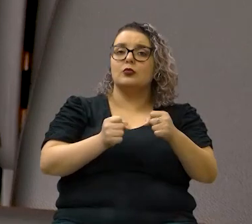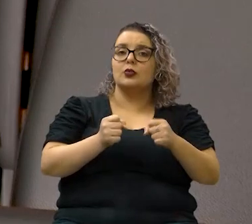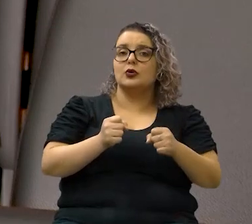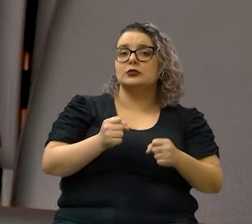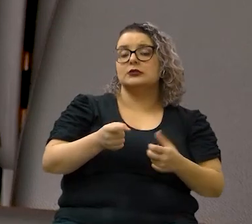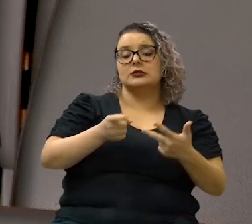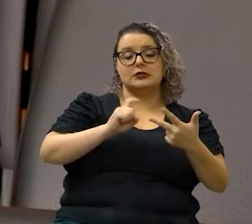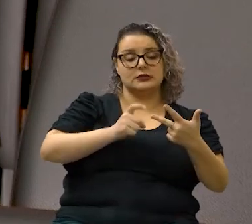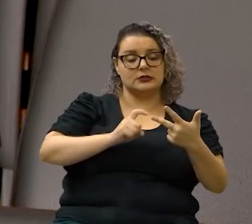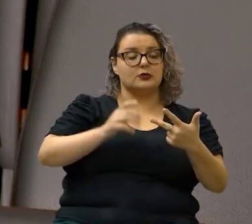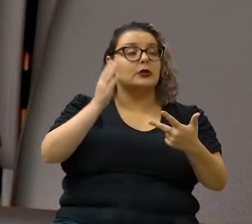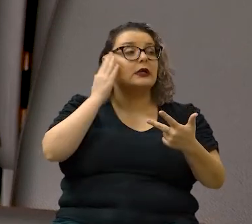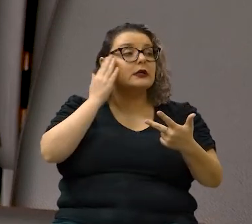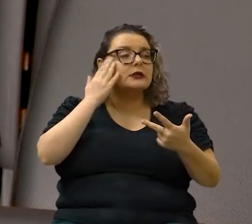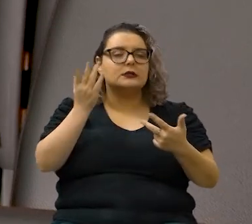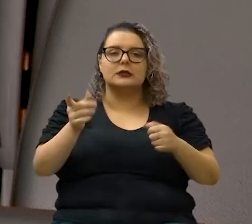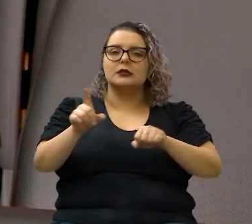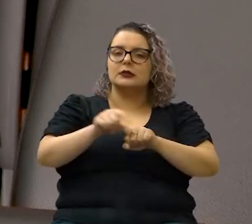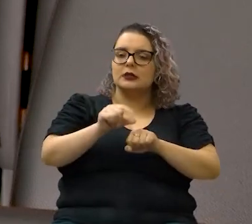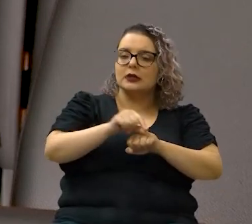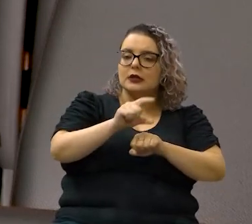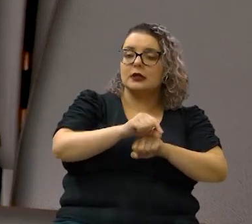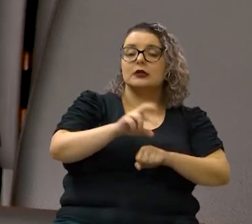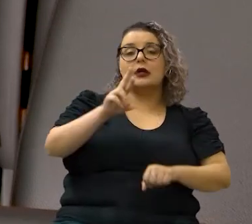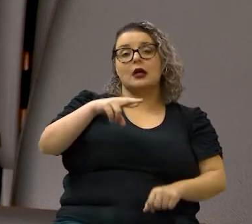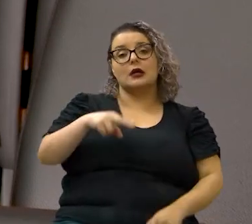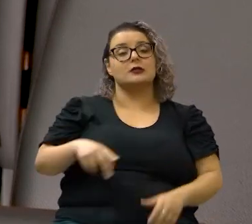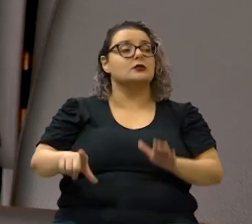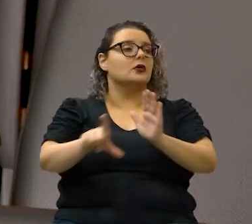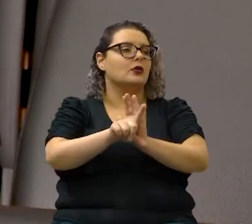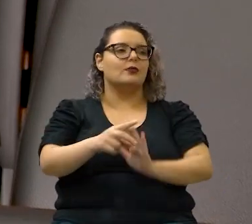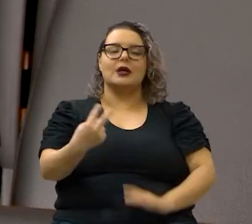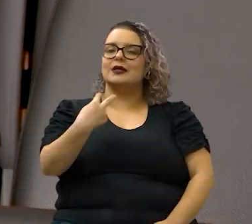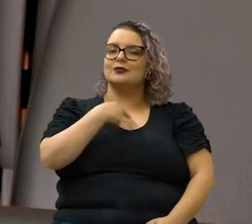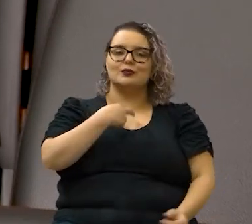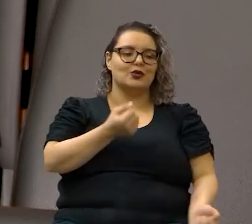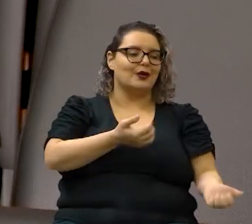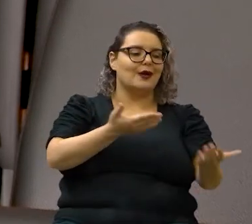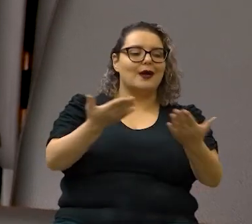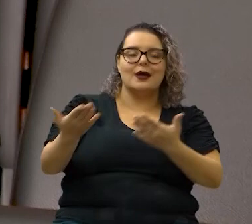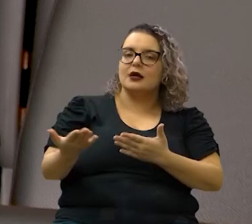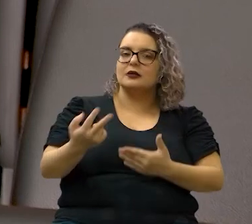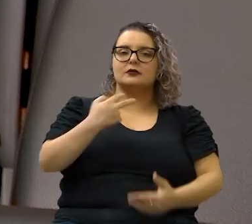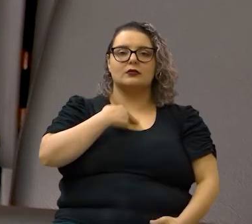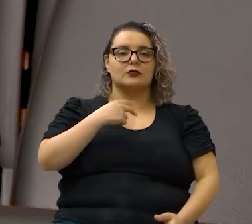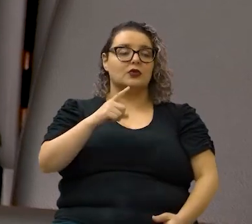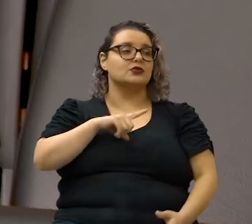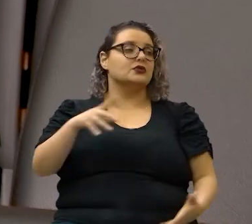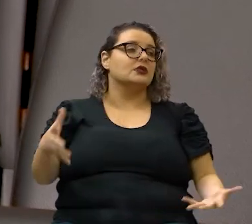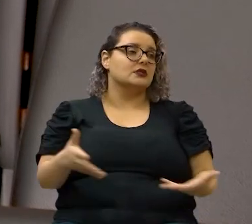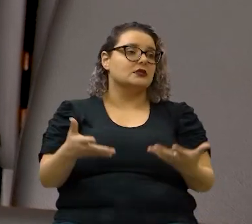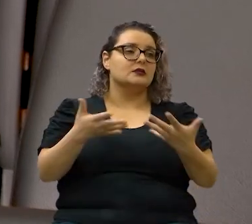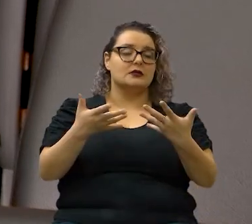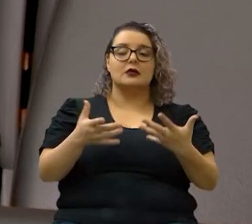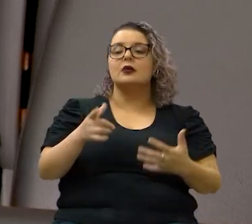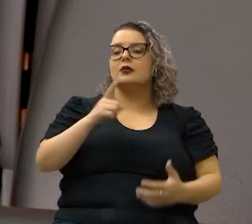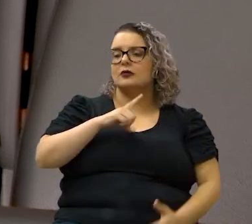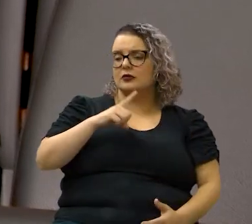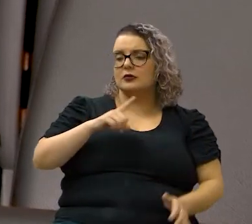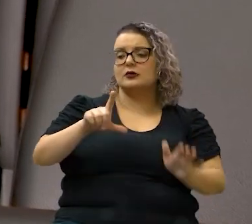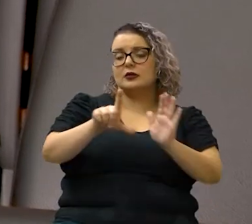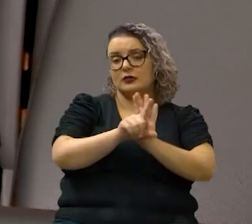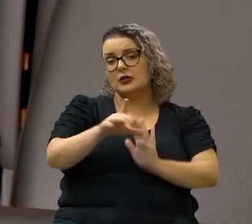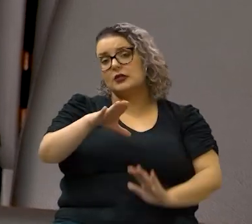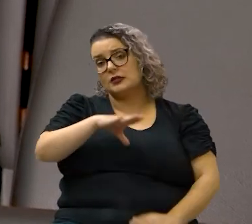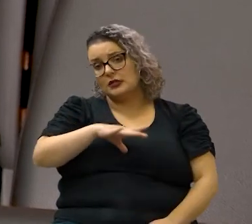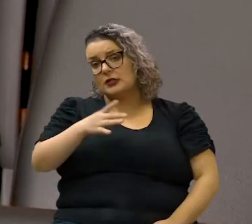Executivo entenda a fundamentação e a motivação daquela lei, mas ele não pode apresentar, ele não pode ter a iniciativa. Então eu tenho inclusive